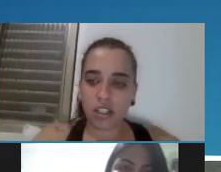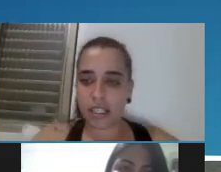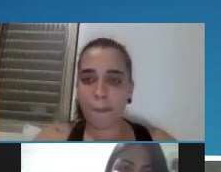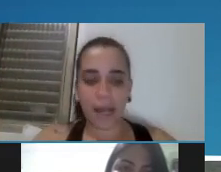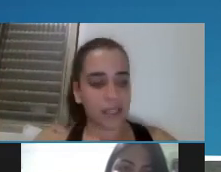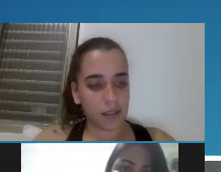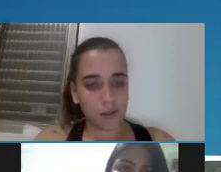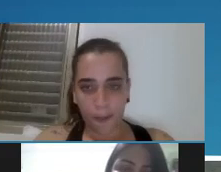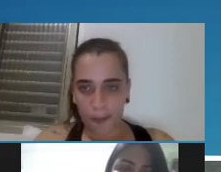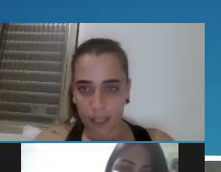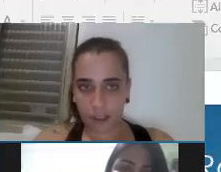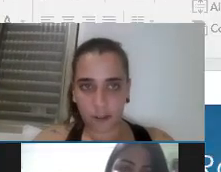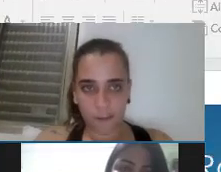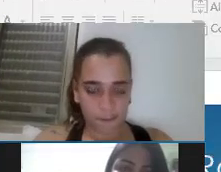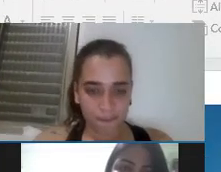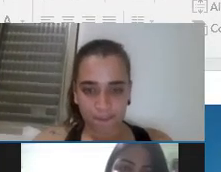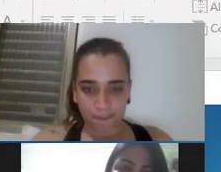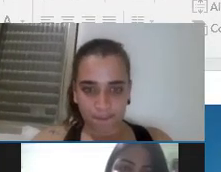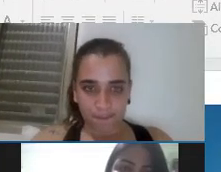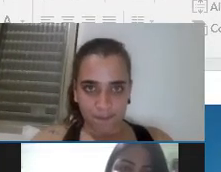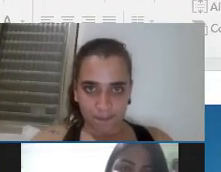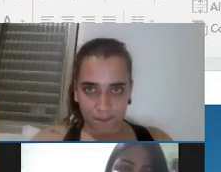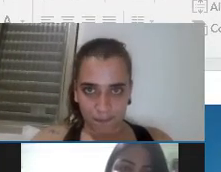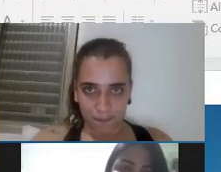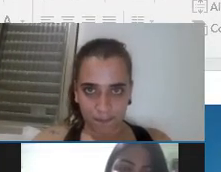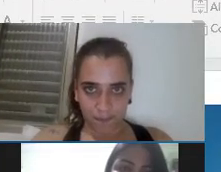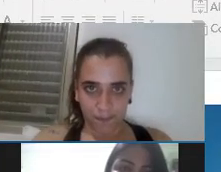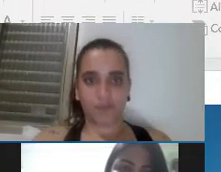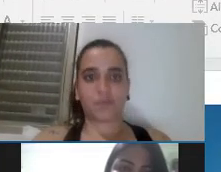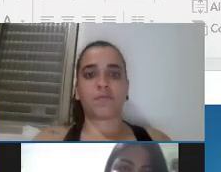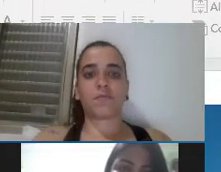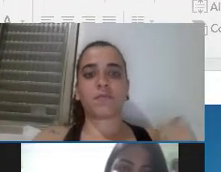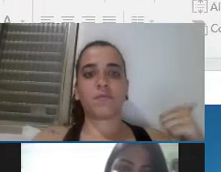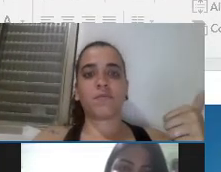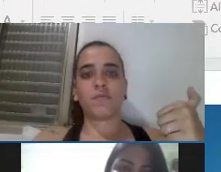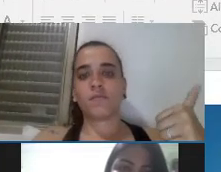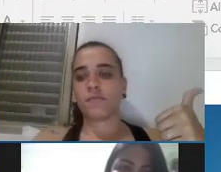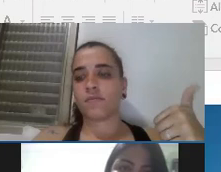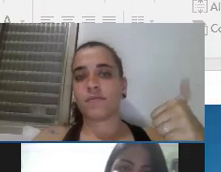2 aulas de sapato. Certo? Certo.